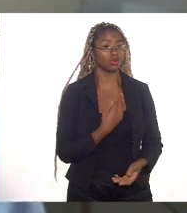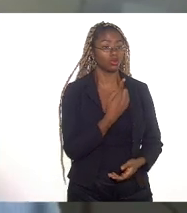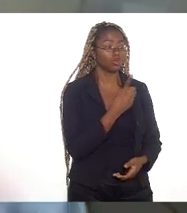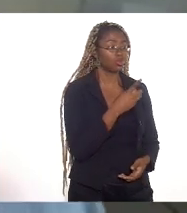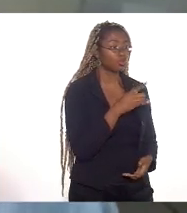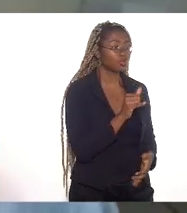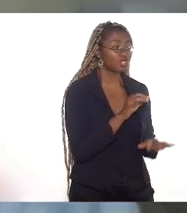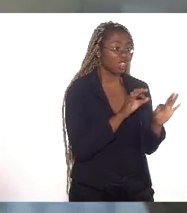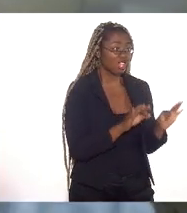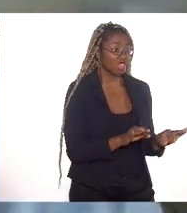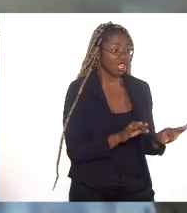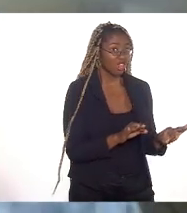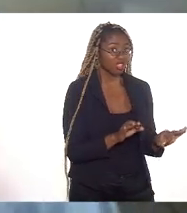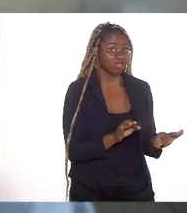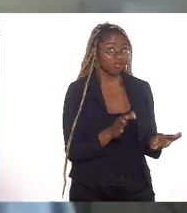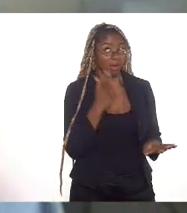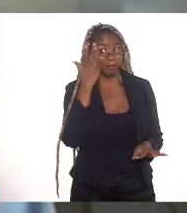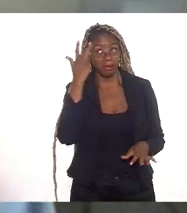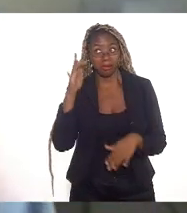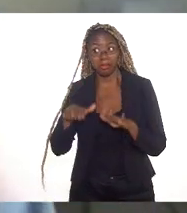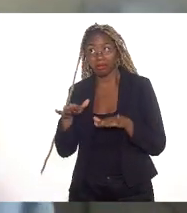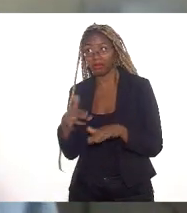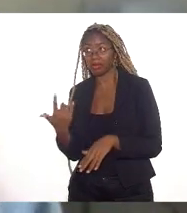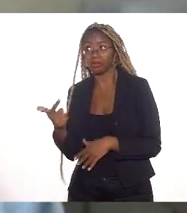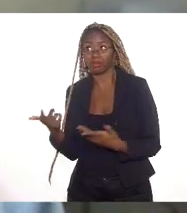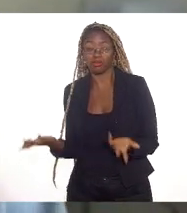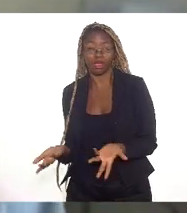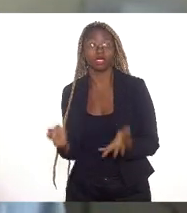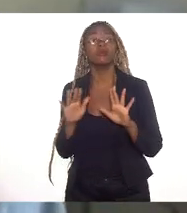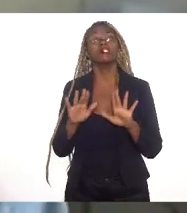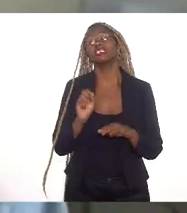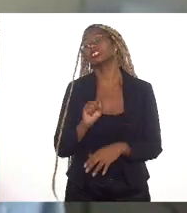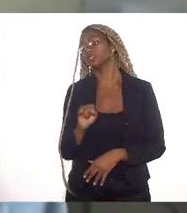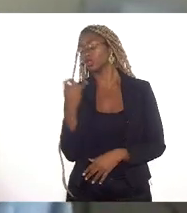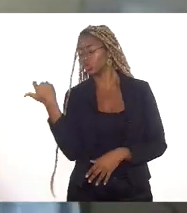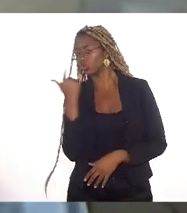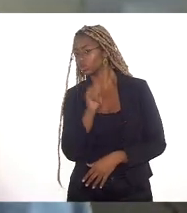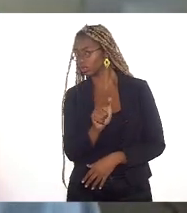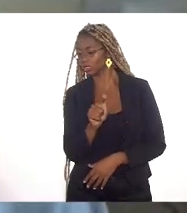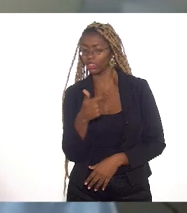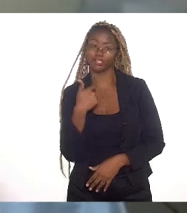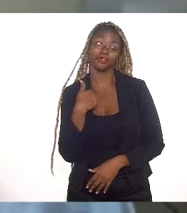dia seguinte pode não estar valendo. Mas caso venha a valer, e